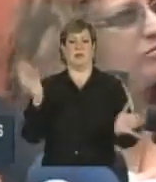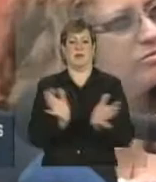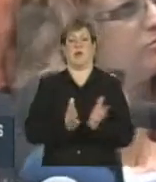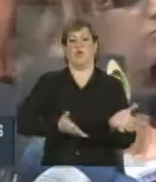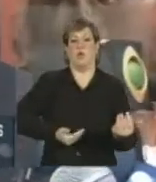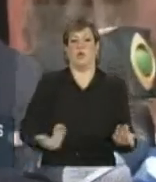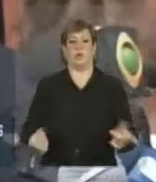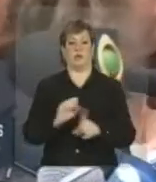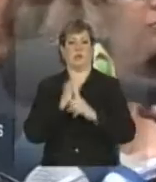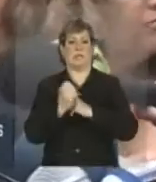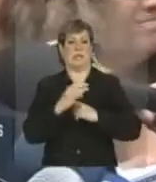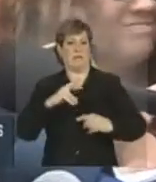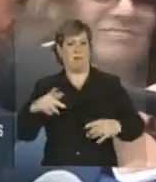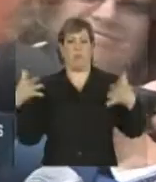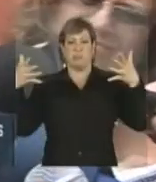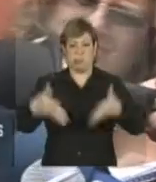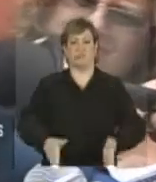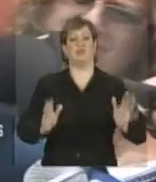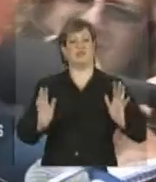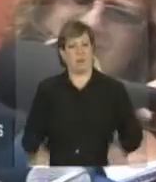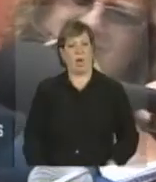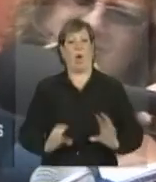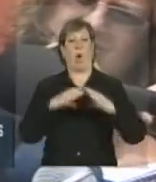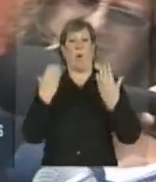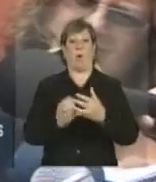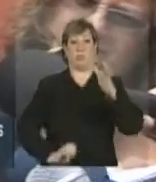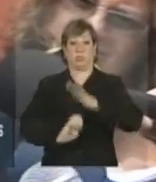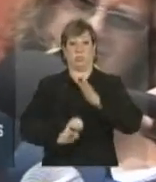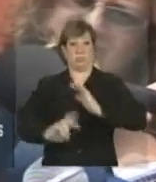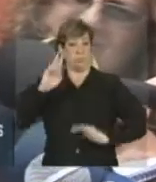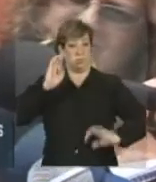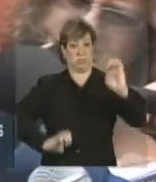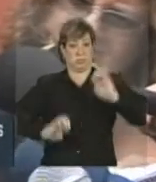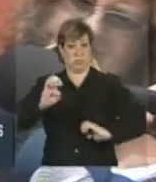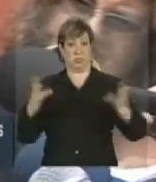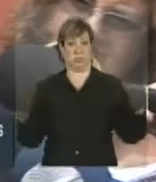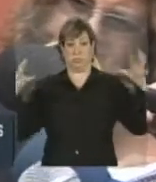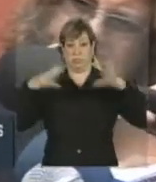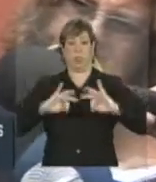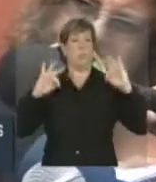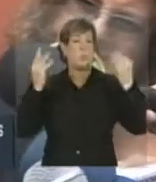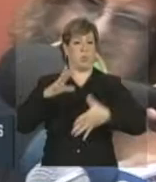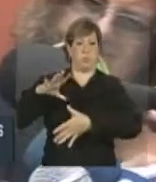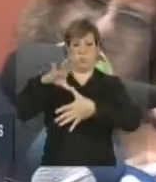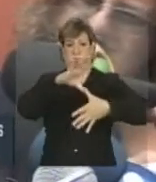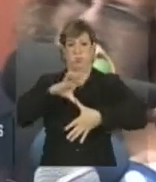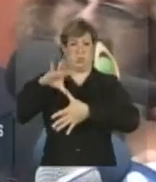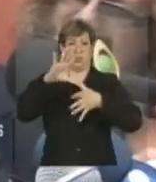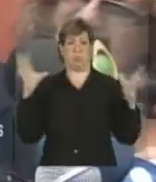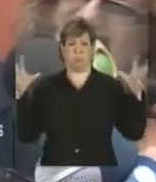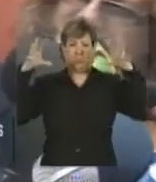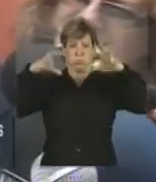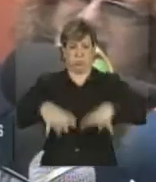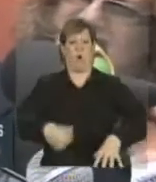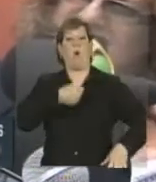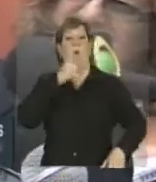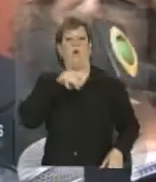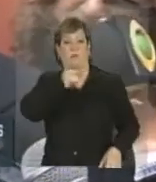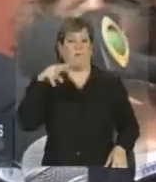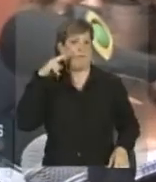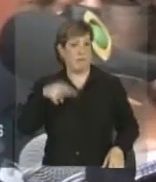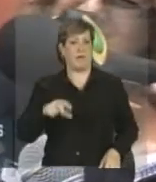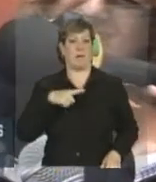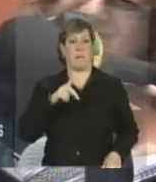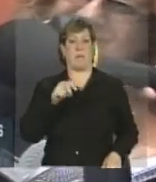civil e uma cúpula também empresarial que reuniu empresários de todas as Américas. Vocês assistiram ontem o encerramento num